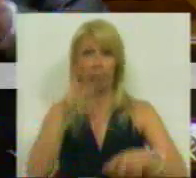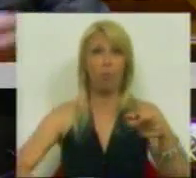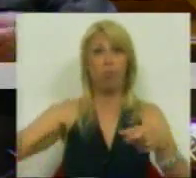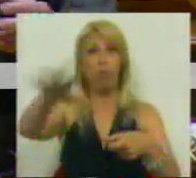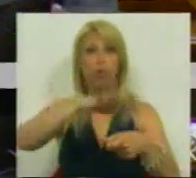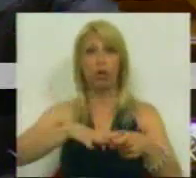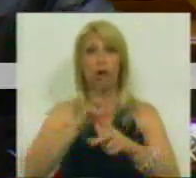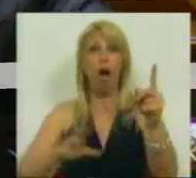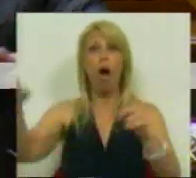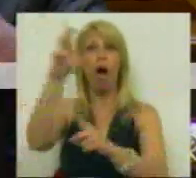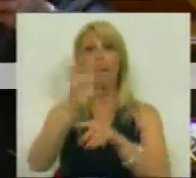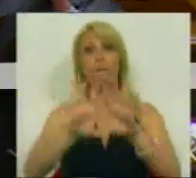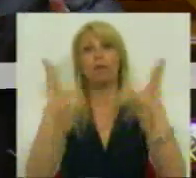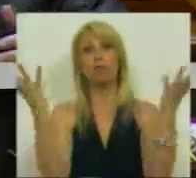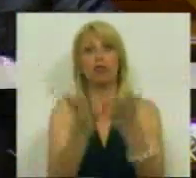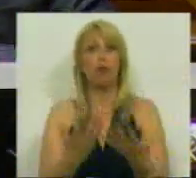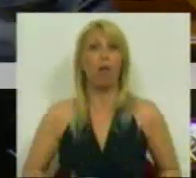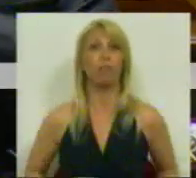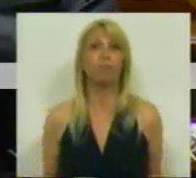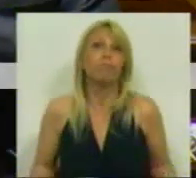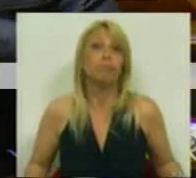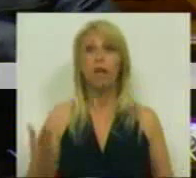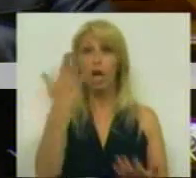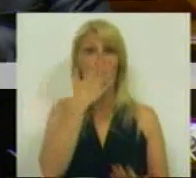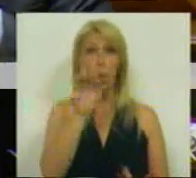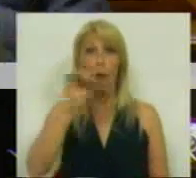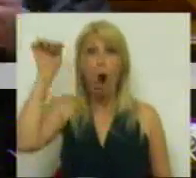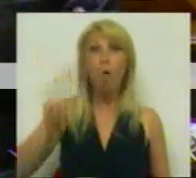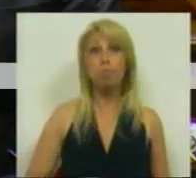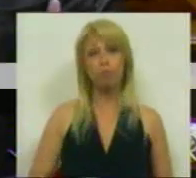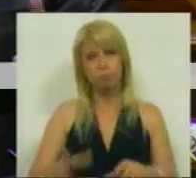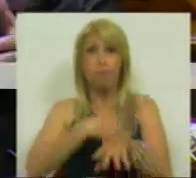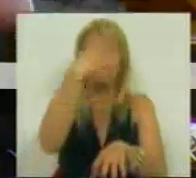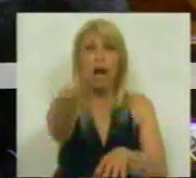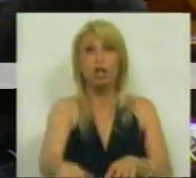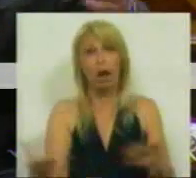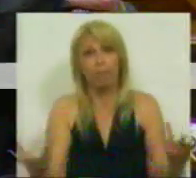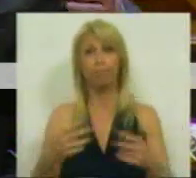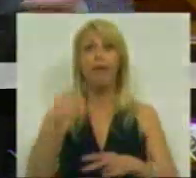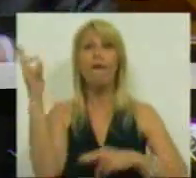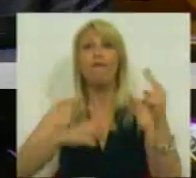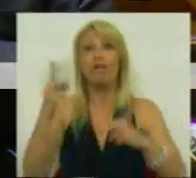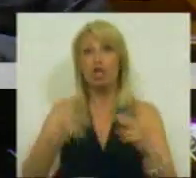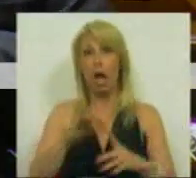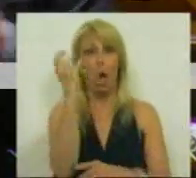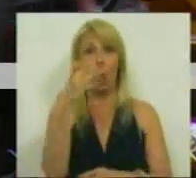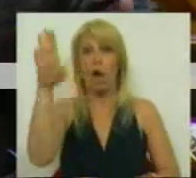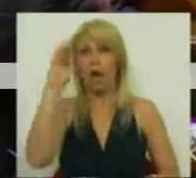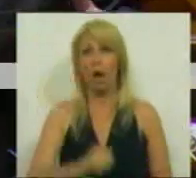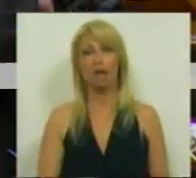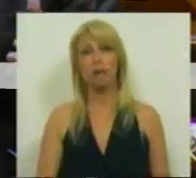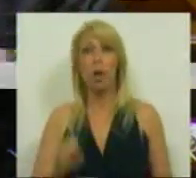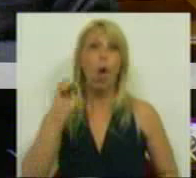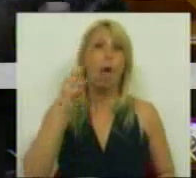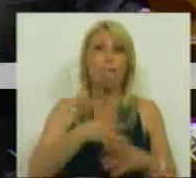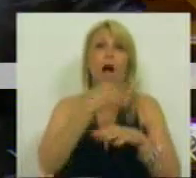populações, um aumento generalizado, se não é imediato, acaba por ser posterior, quer do ponto de vista fiscal, acerca do IRS, mais tarde